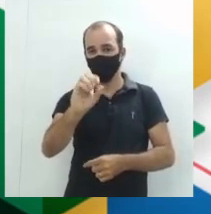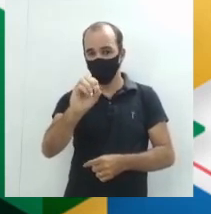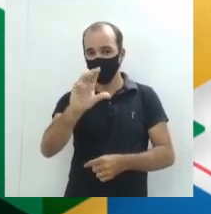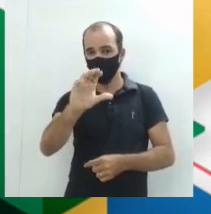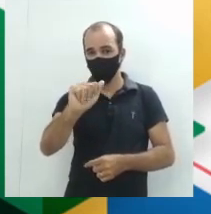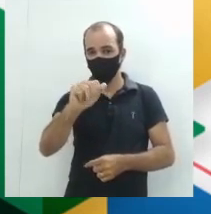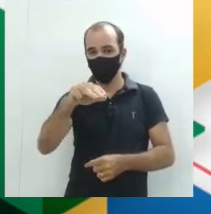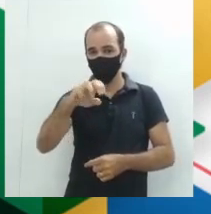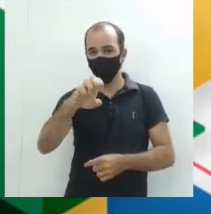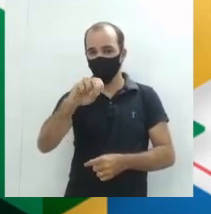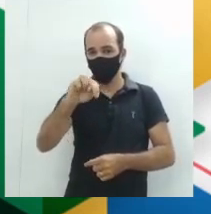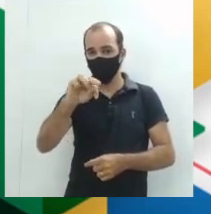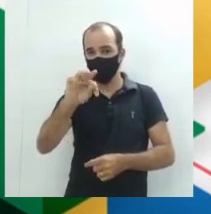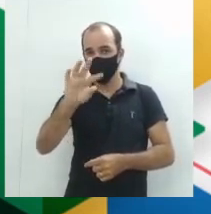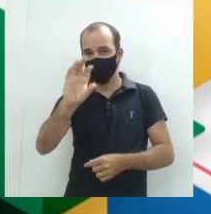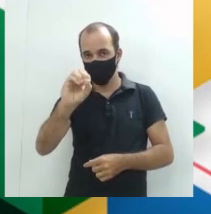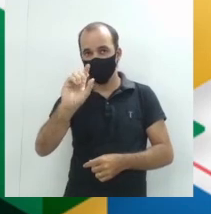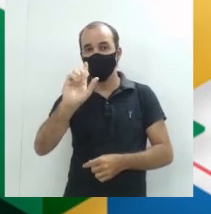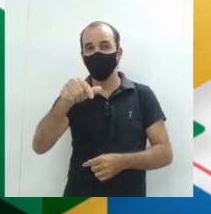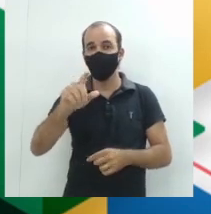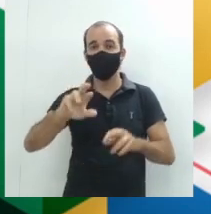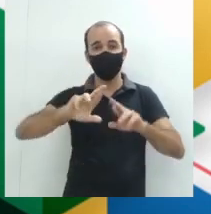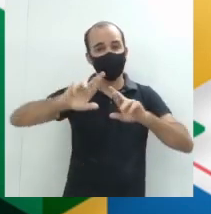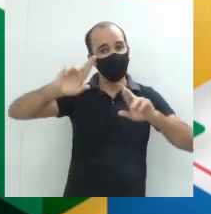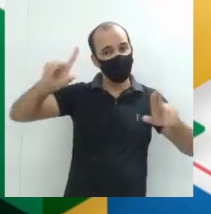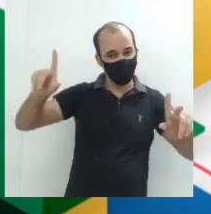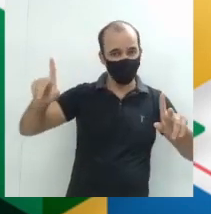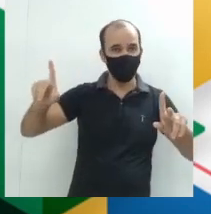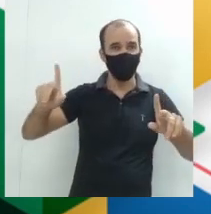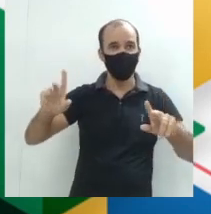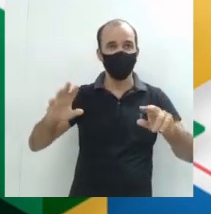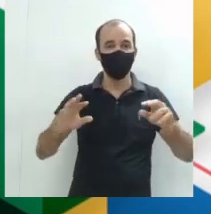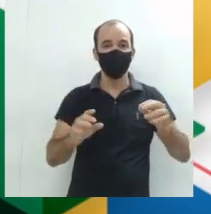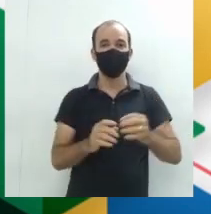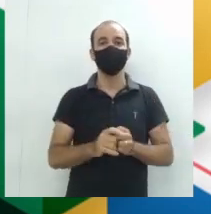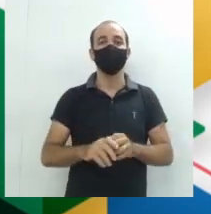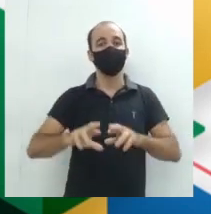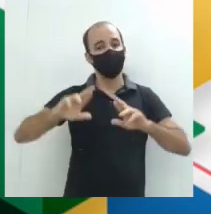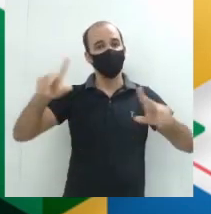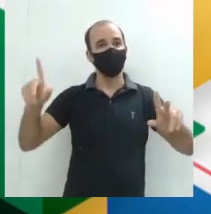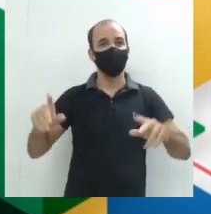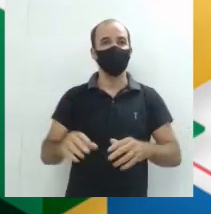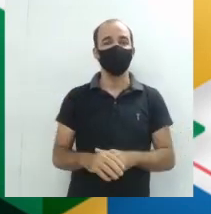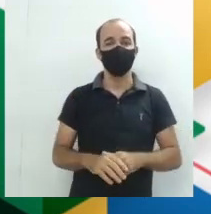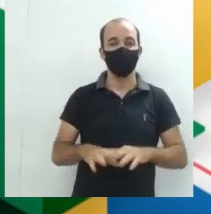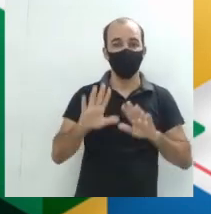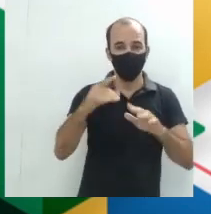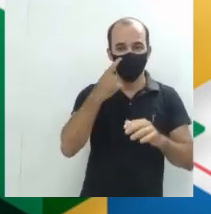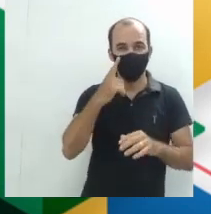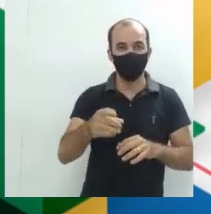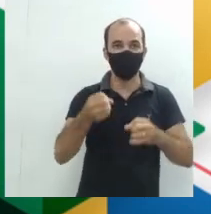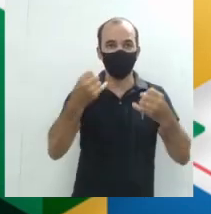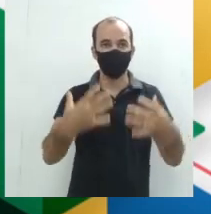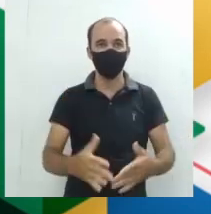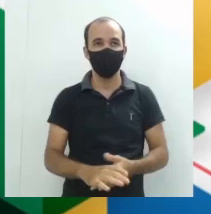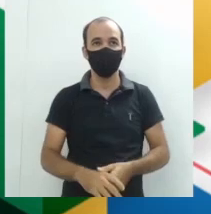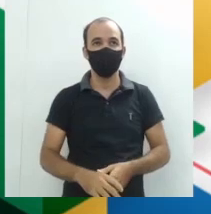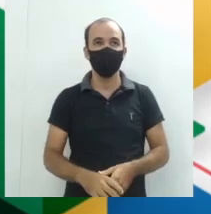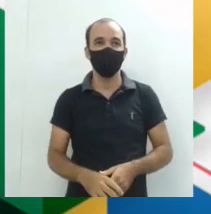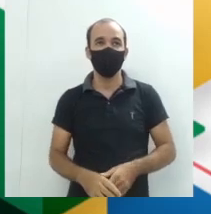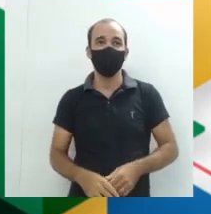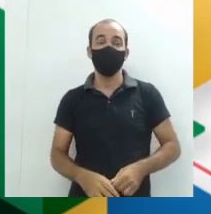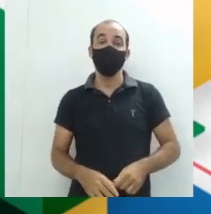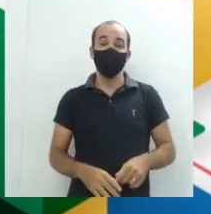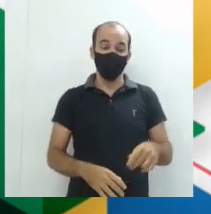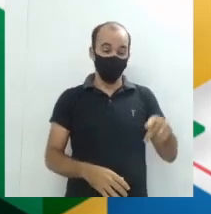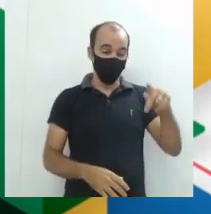vetor deslocamento é diferente da distância escalar. Olha na tela, gente. P1,